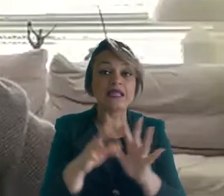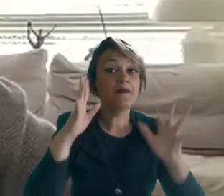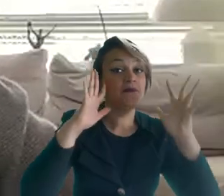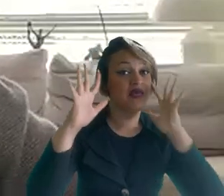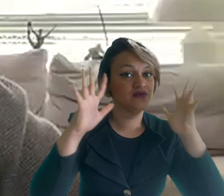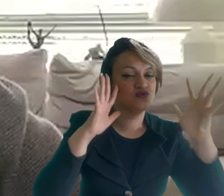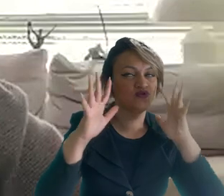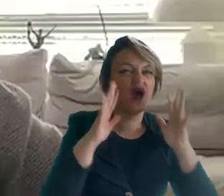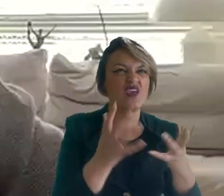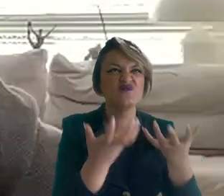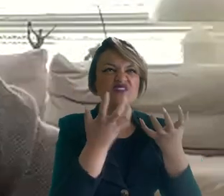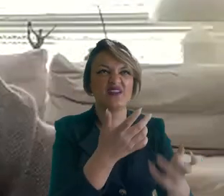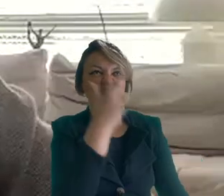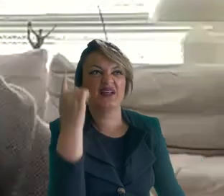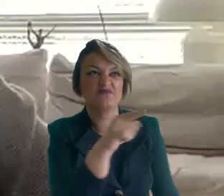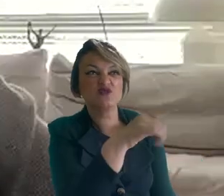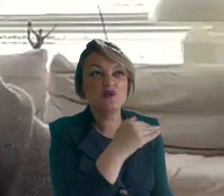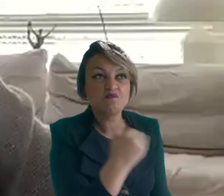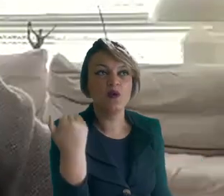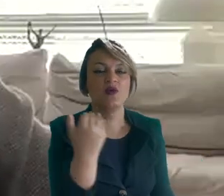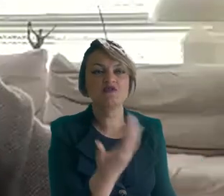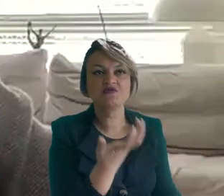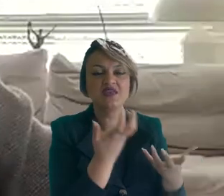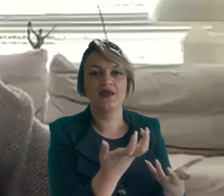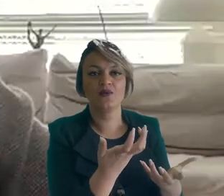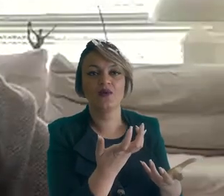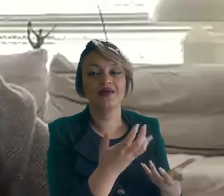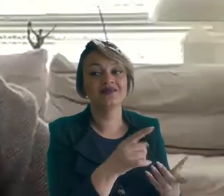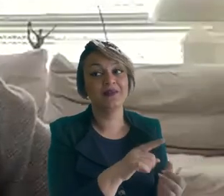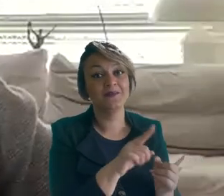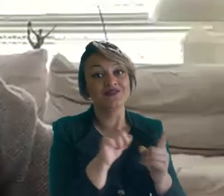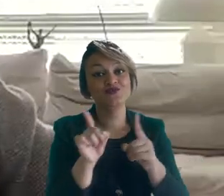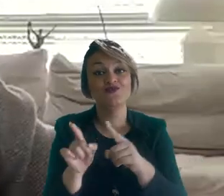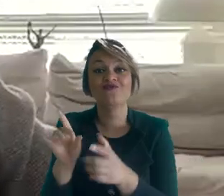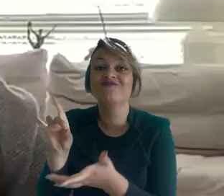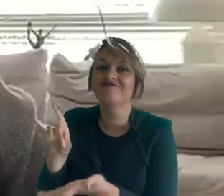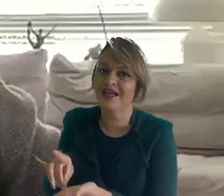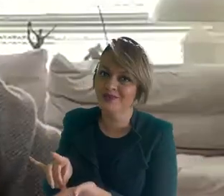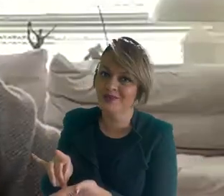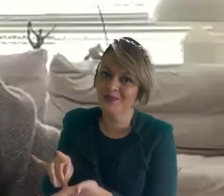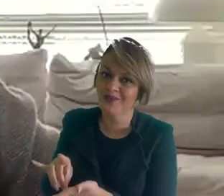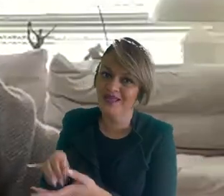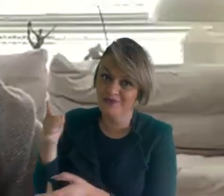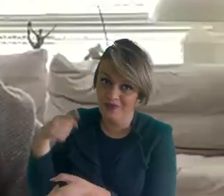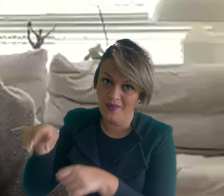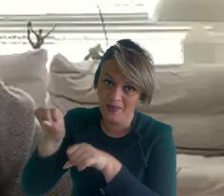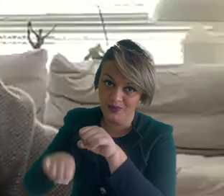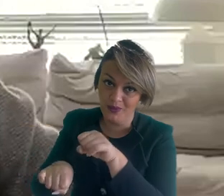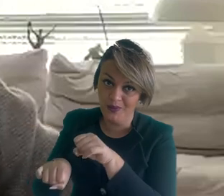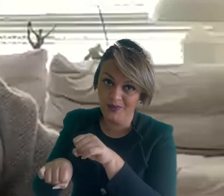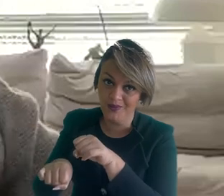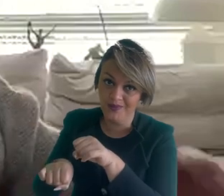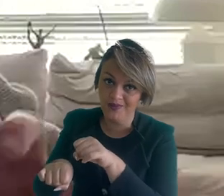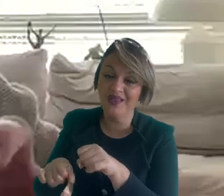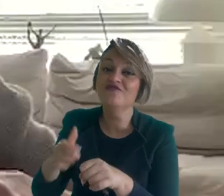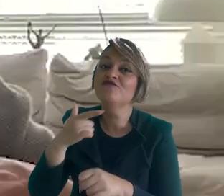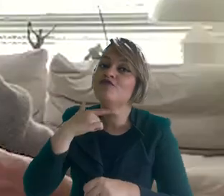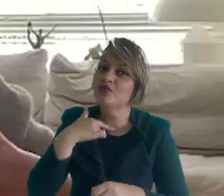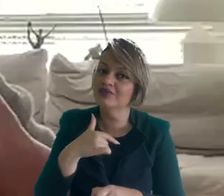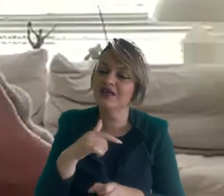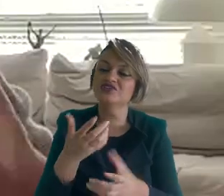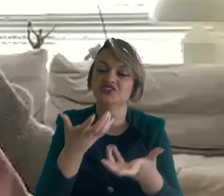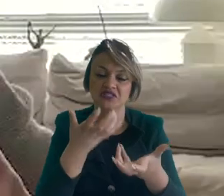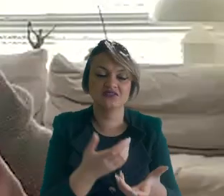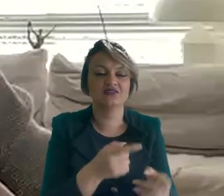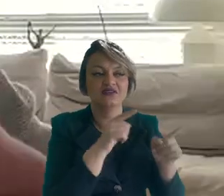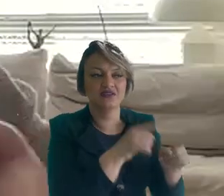eu quero que Fulano morra mas do lá efetiva manifestação volitiva que se